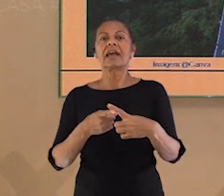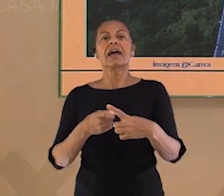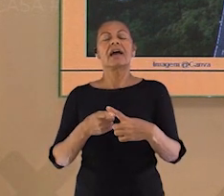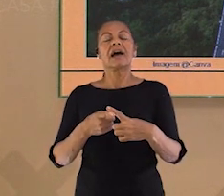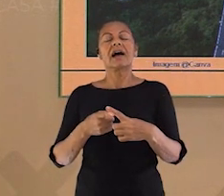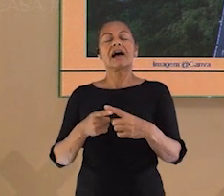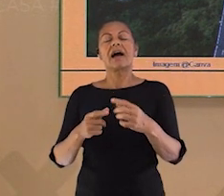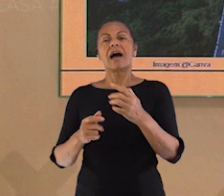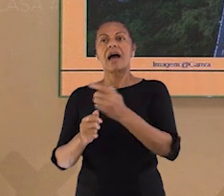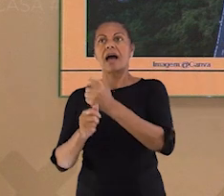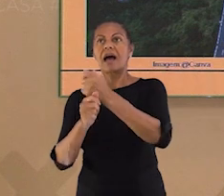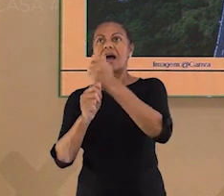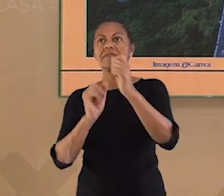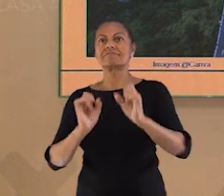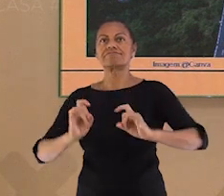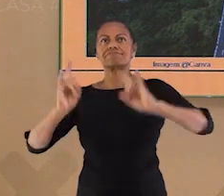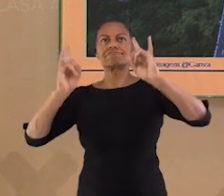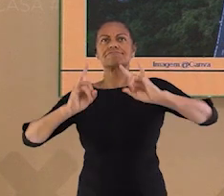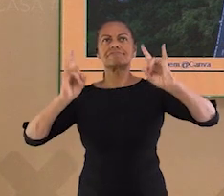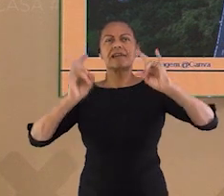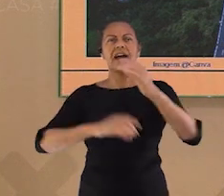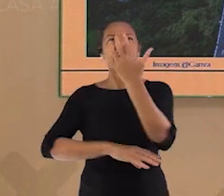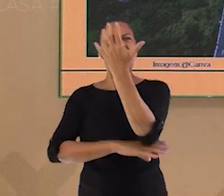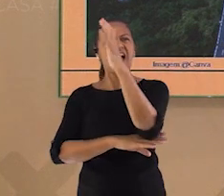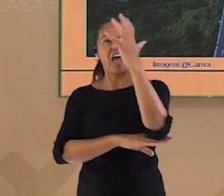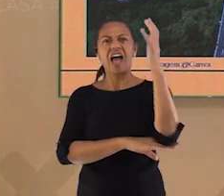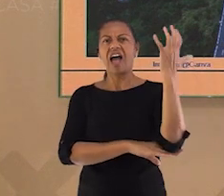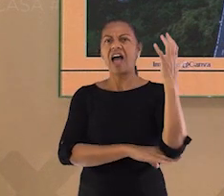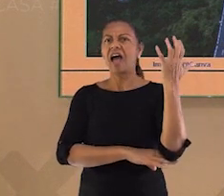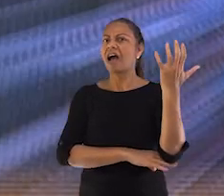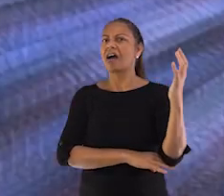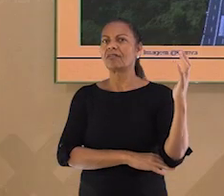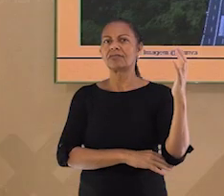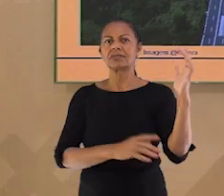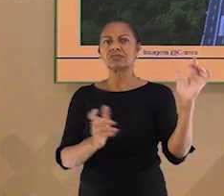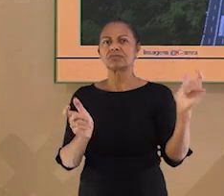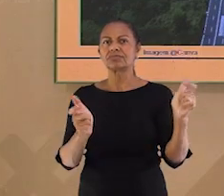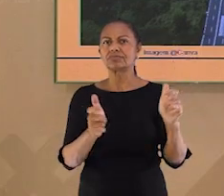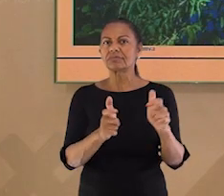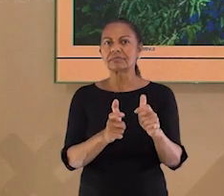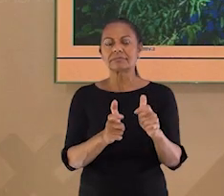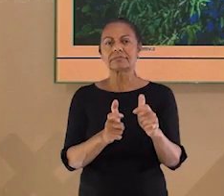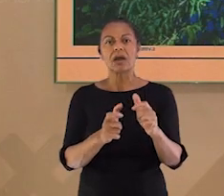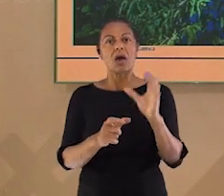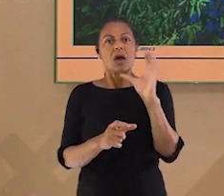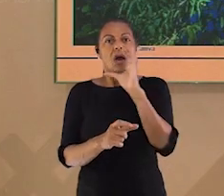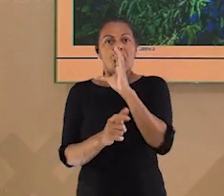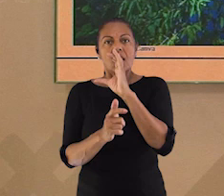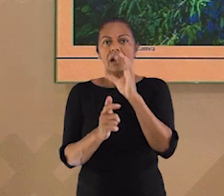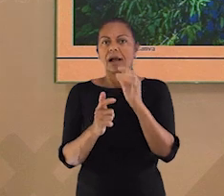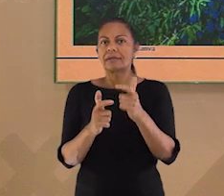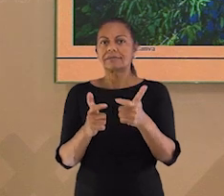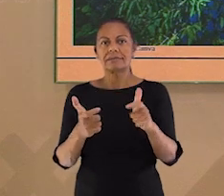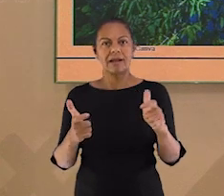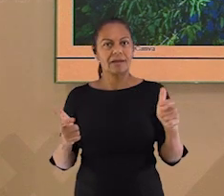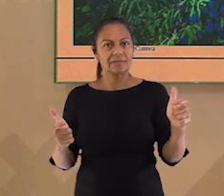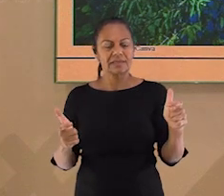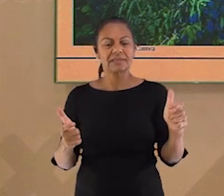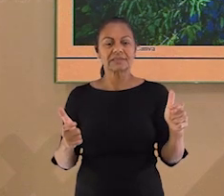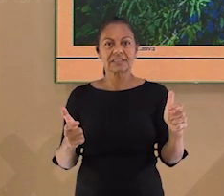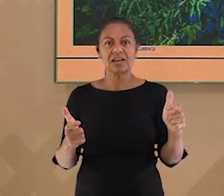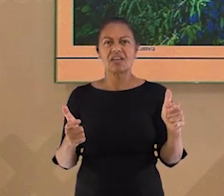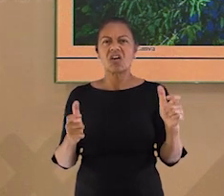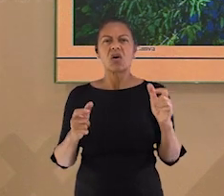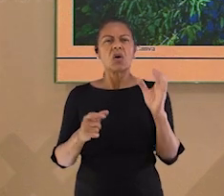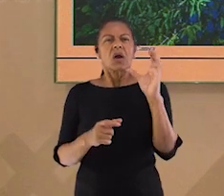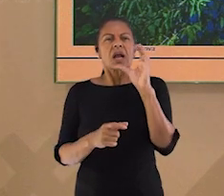cidades geram ainda as ilhas de calor urbano. Mas o que é o calor? O calor, ele é definido